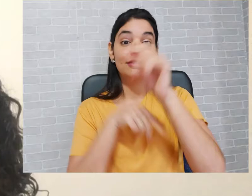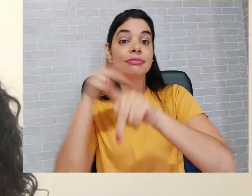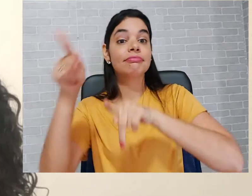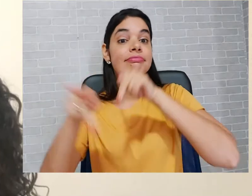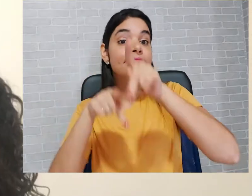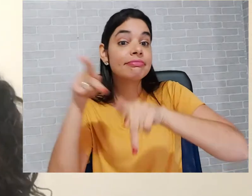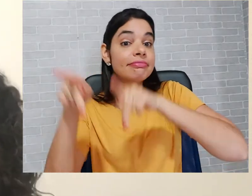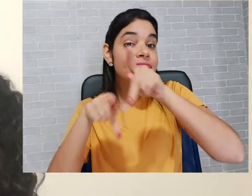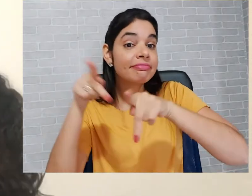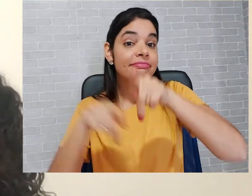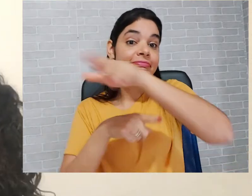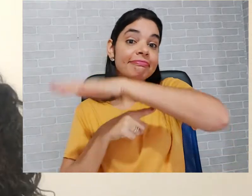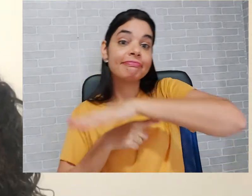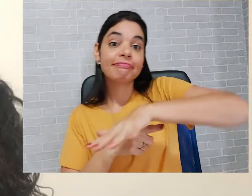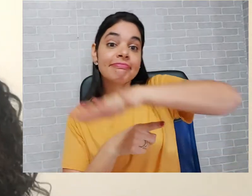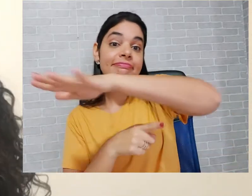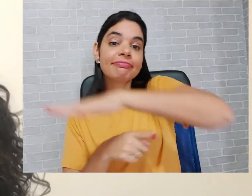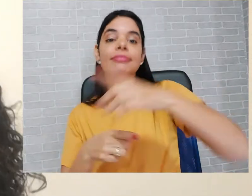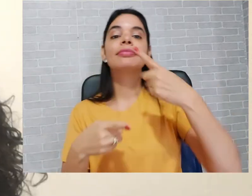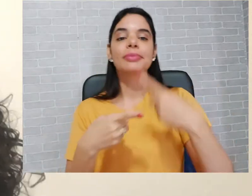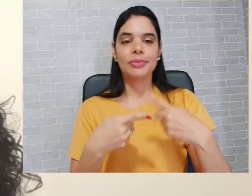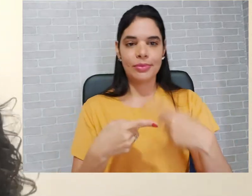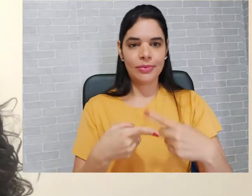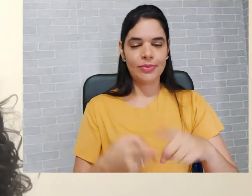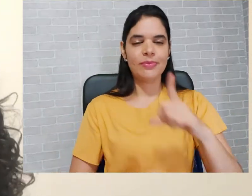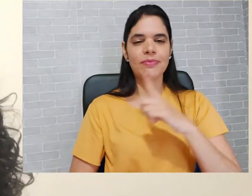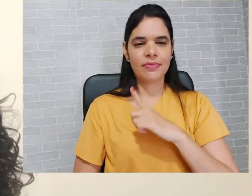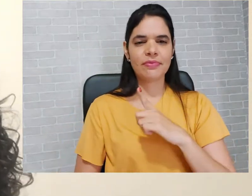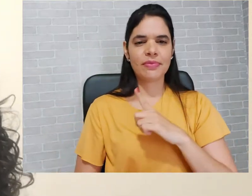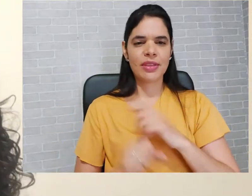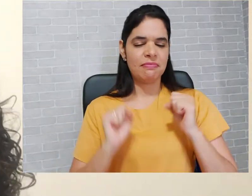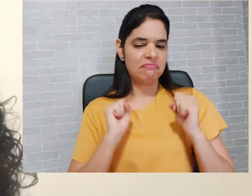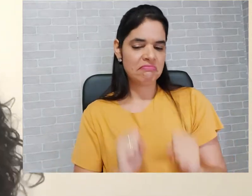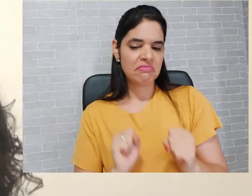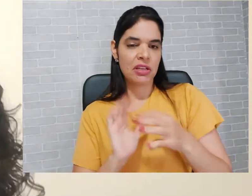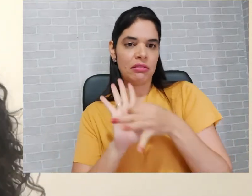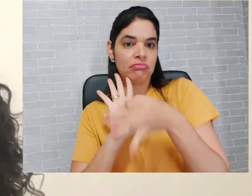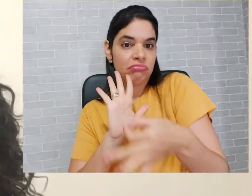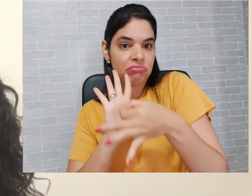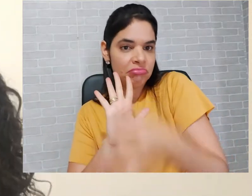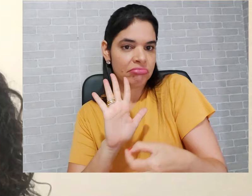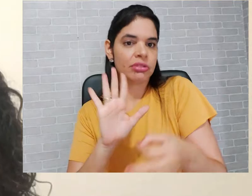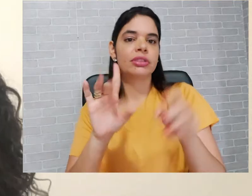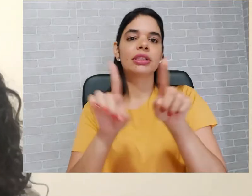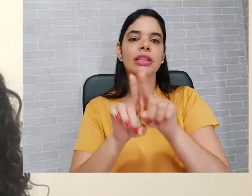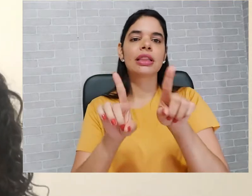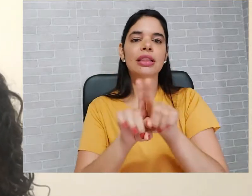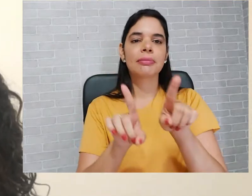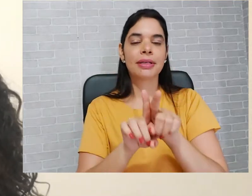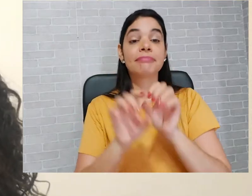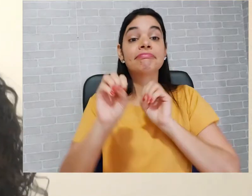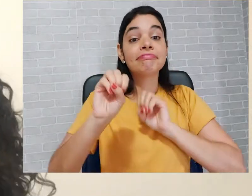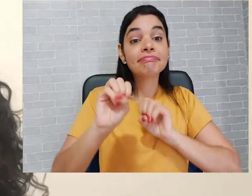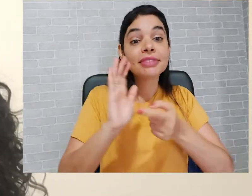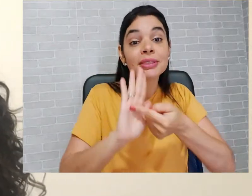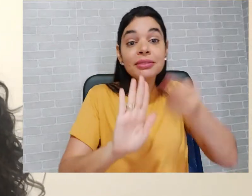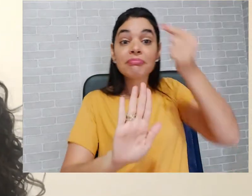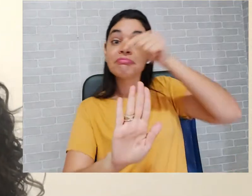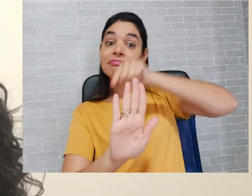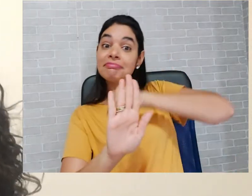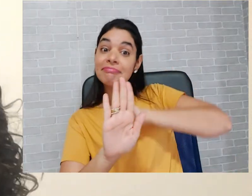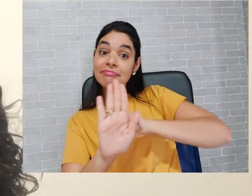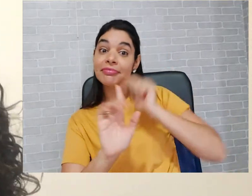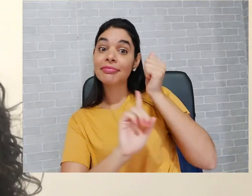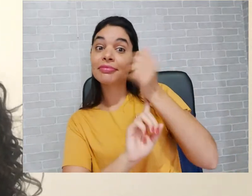para muitos povos. Por quê? Porque elas têm esse poder de criticar, mas também de